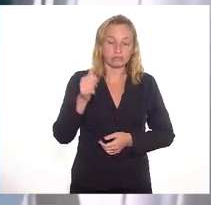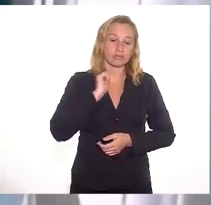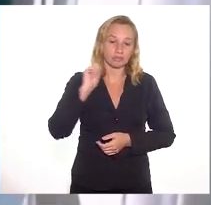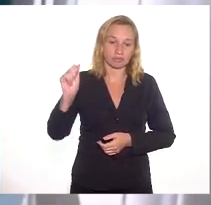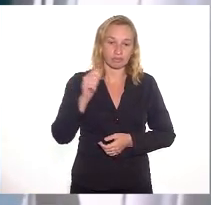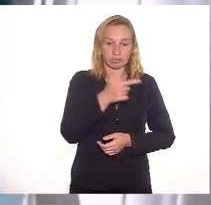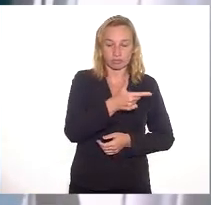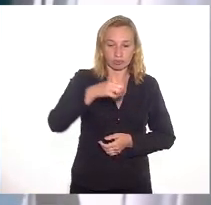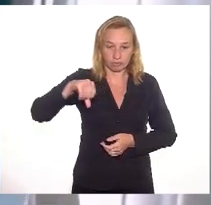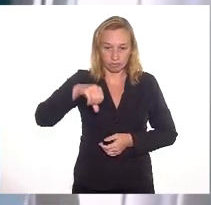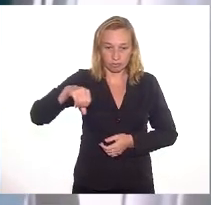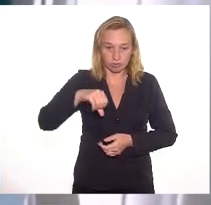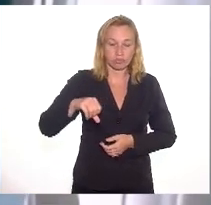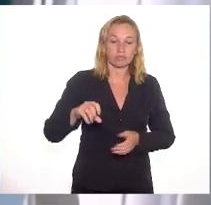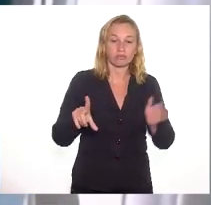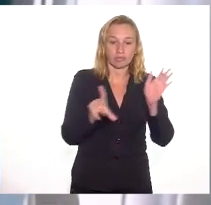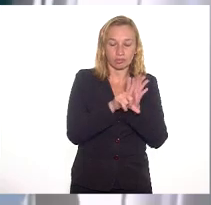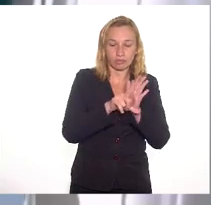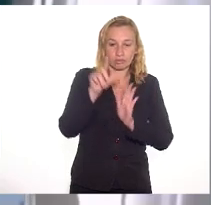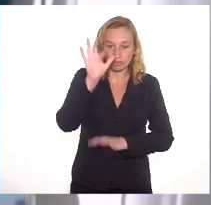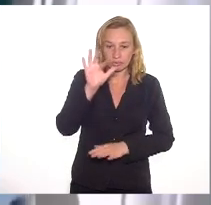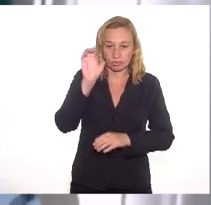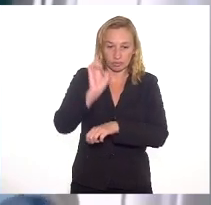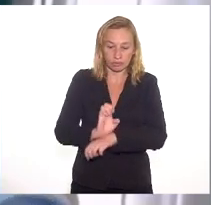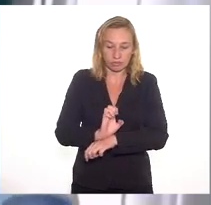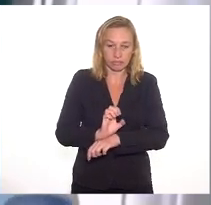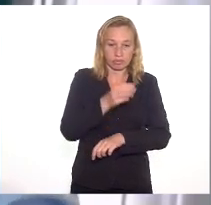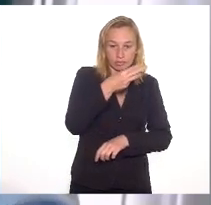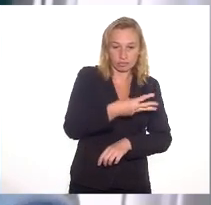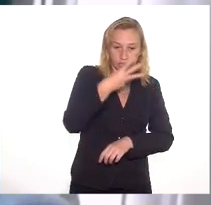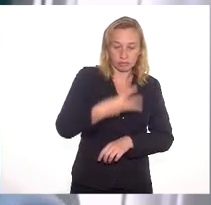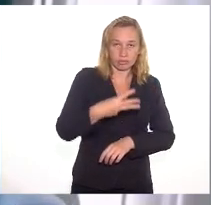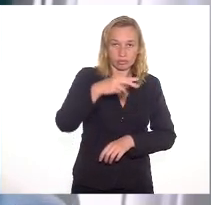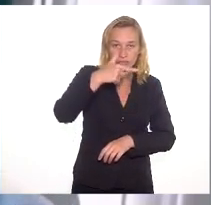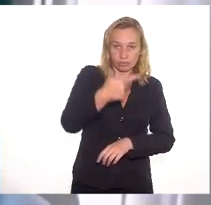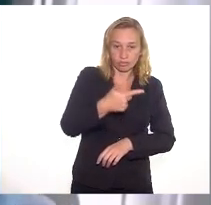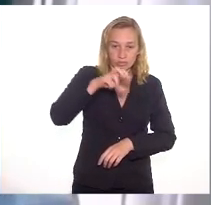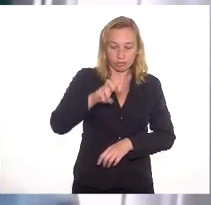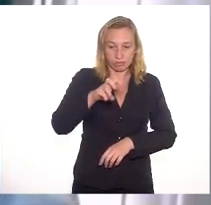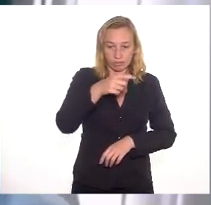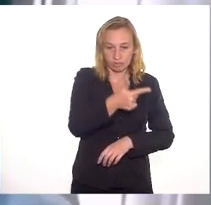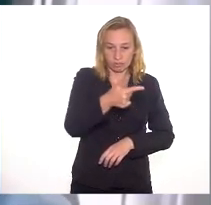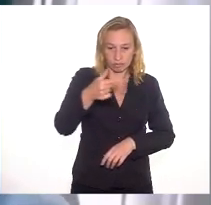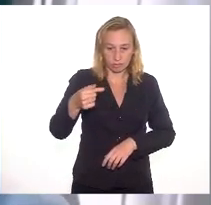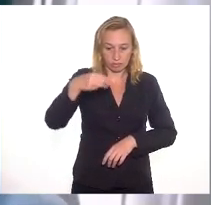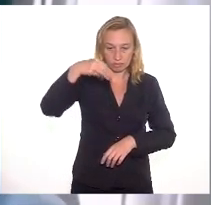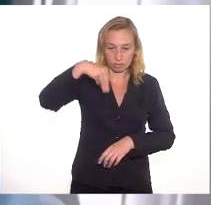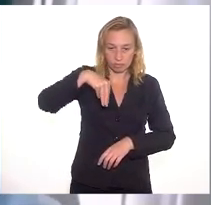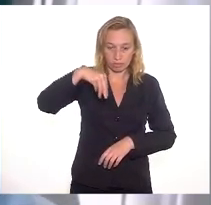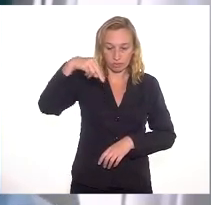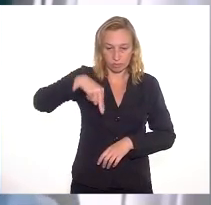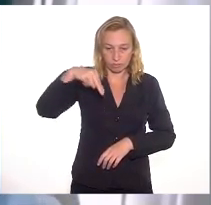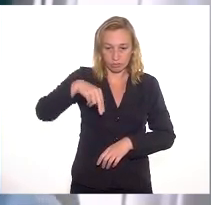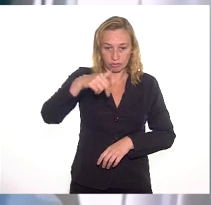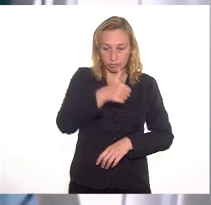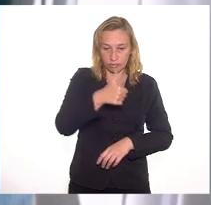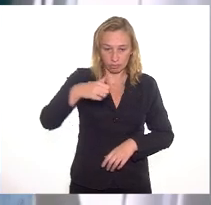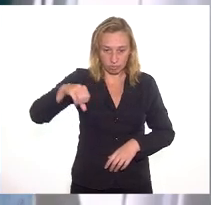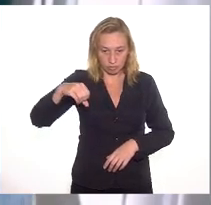Estadual 3325, de 17 de dezembro de 99, esta, salvo engano, de autoria do Carlos Mink,